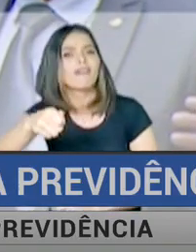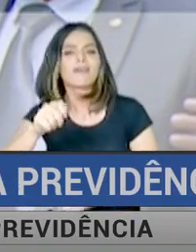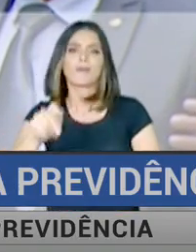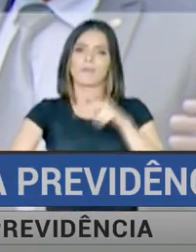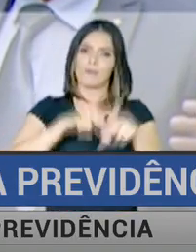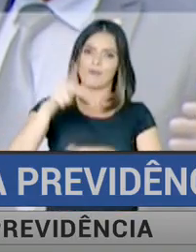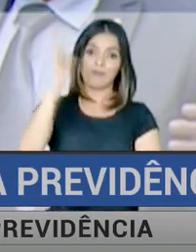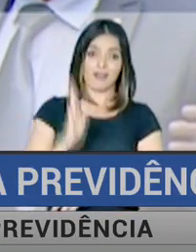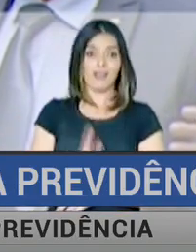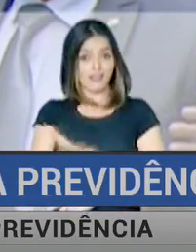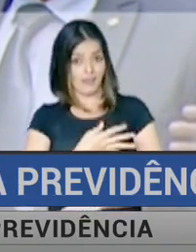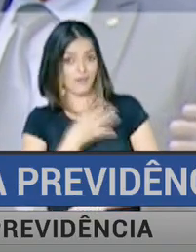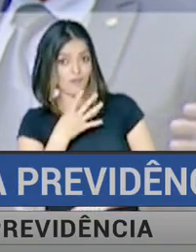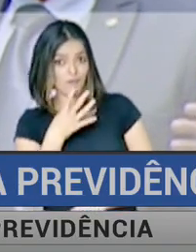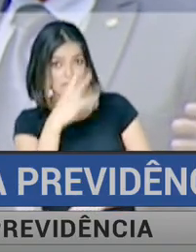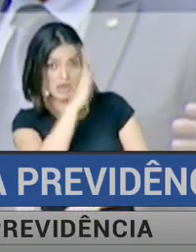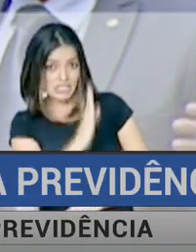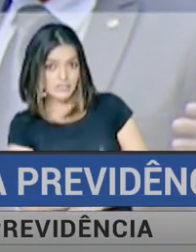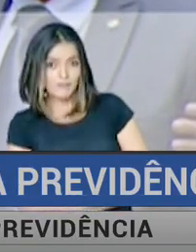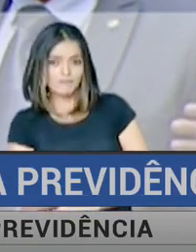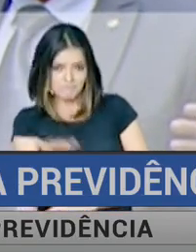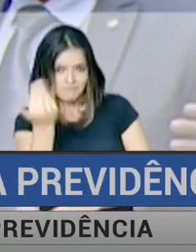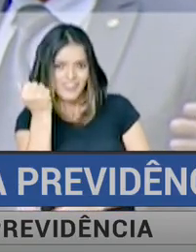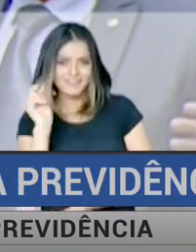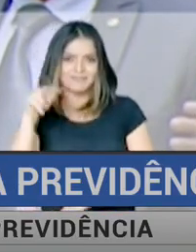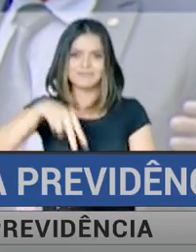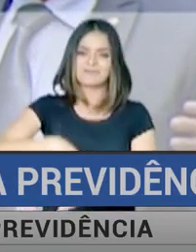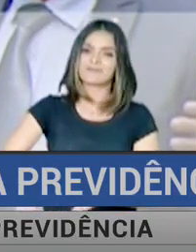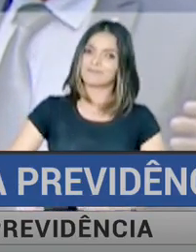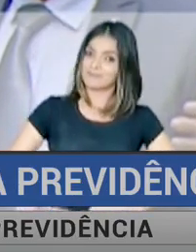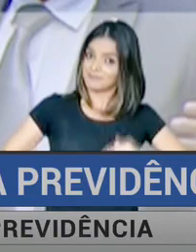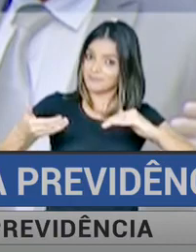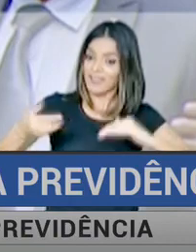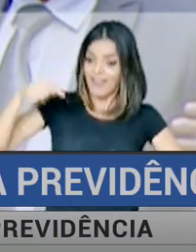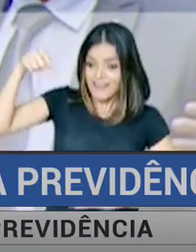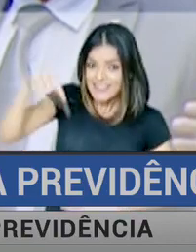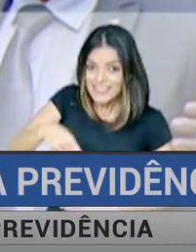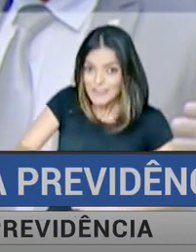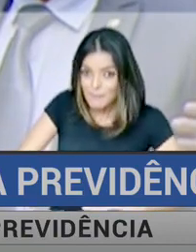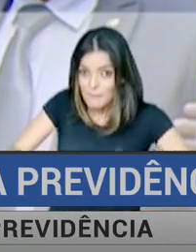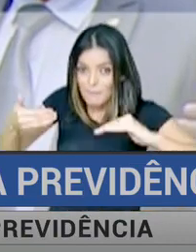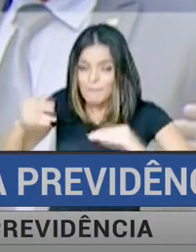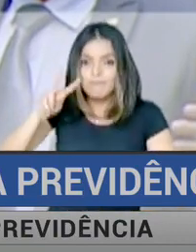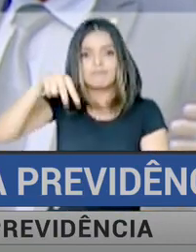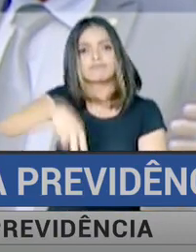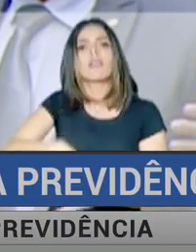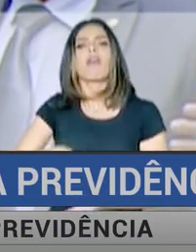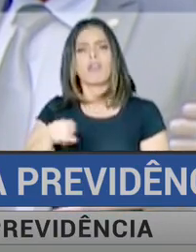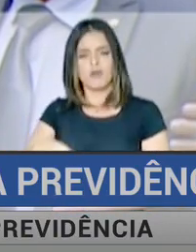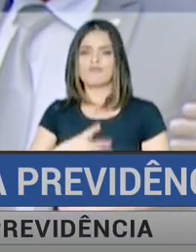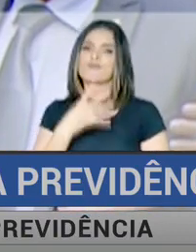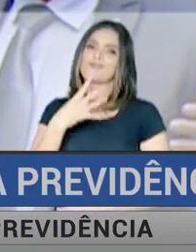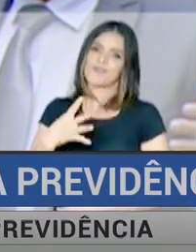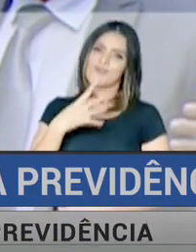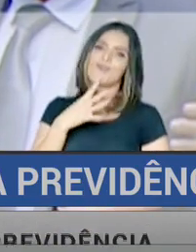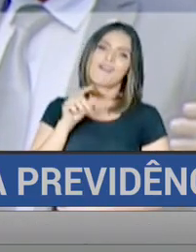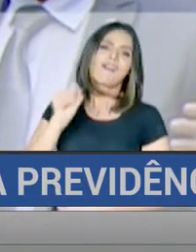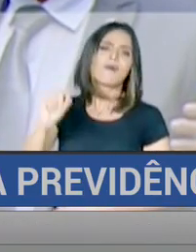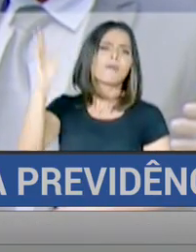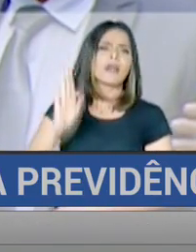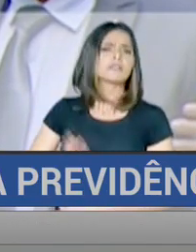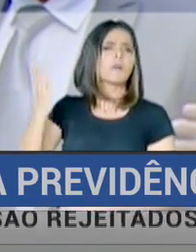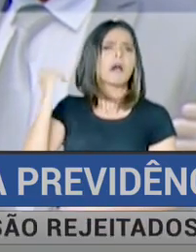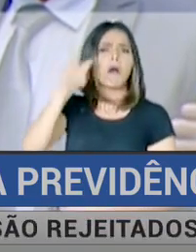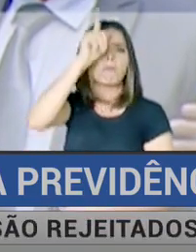quer conhecer o Brasil, venha ao Parlamento, porque através do Parlamento eu conheci o Brasil que eu